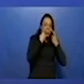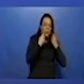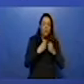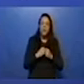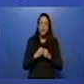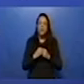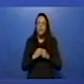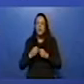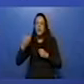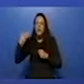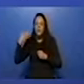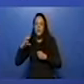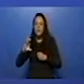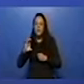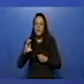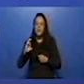cried.